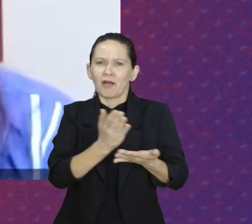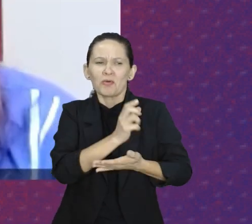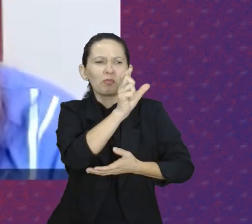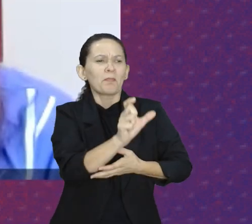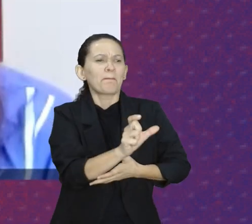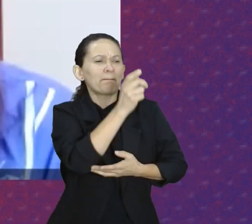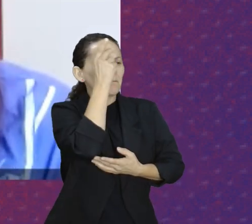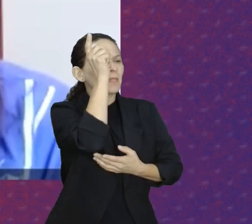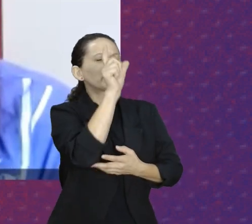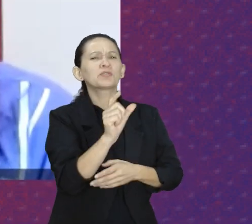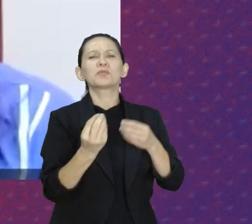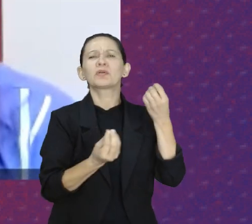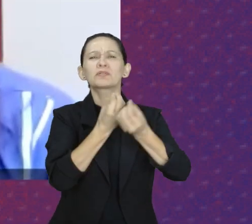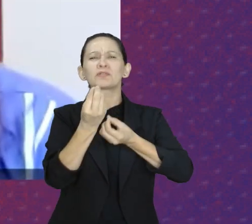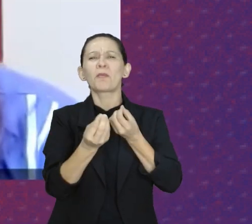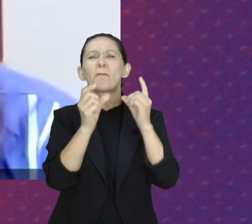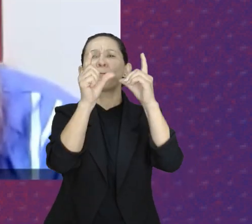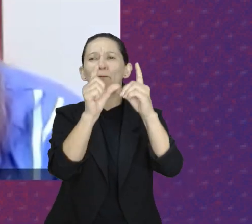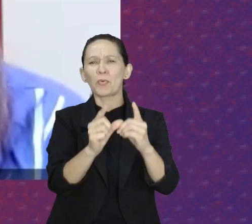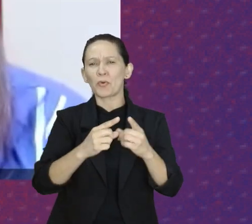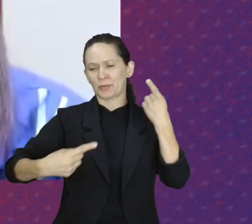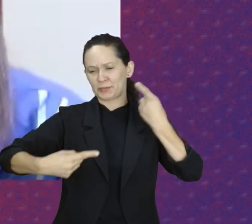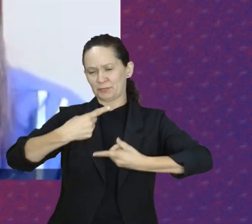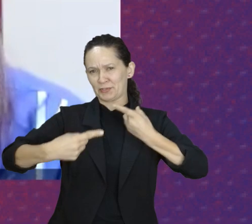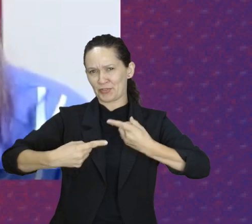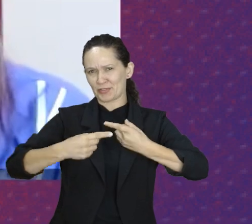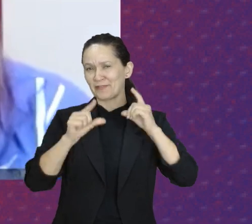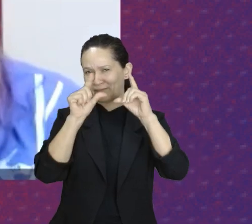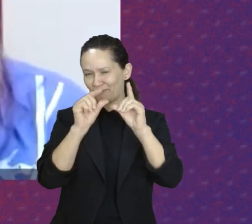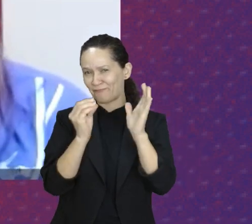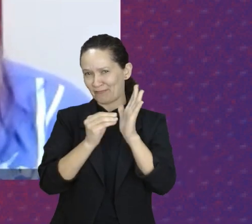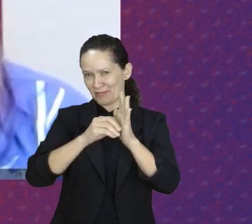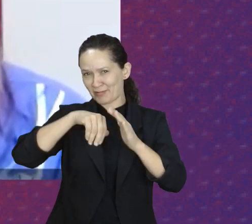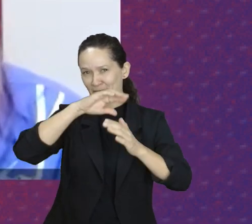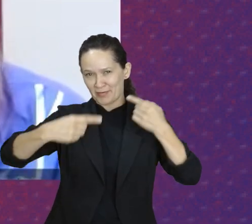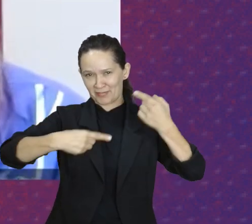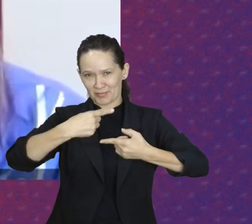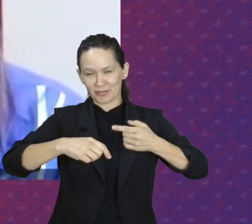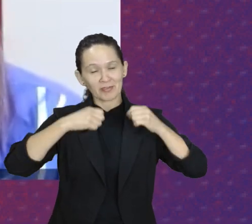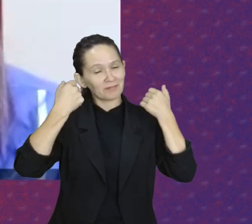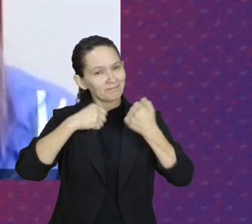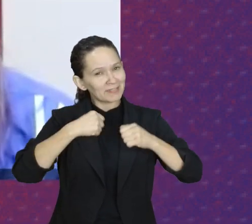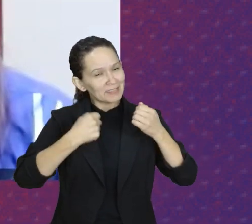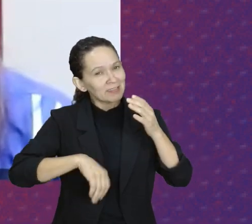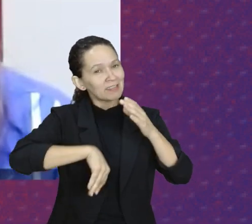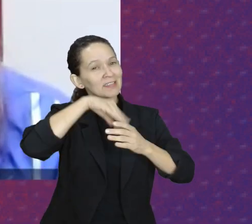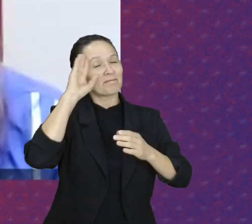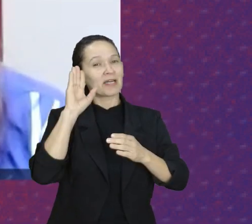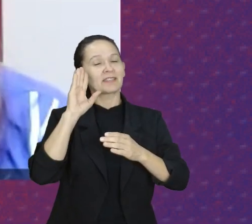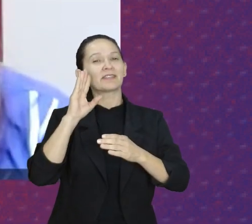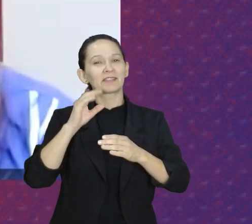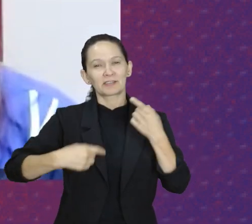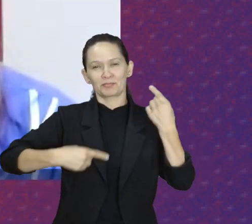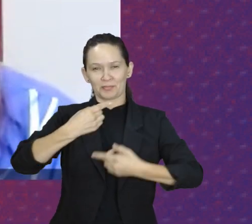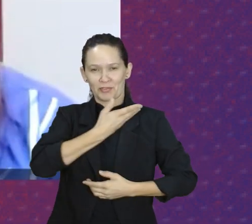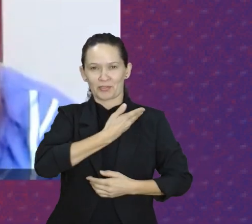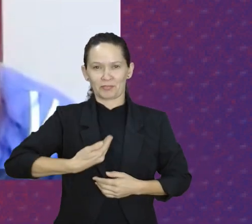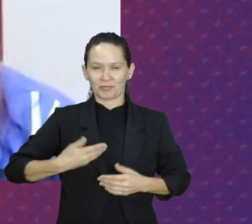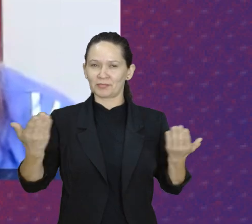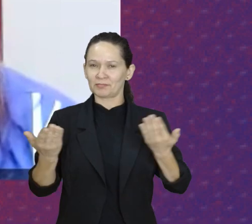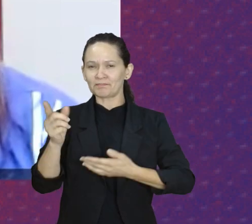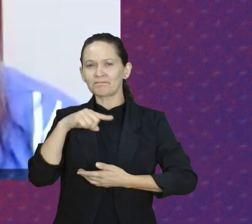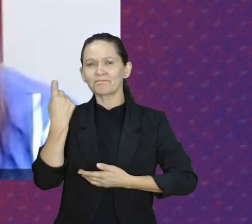muito poucas, né? São muito incipientes. Precisa muito mais, né? Hoje em dia a